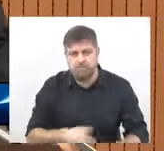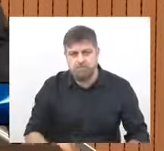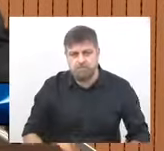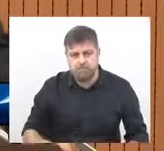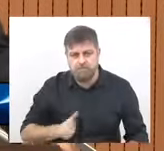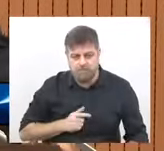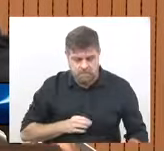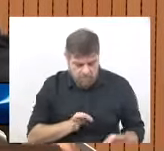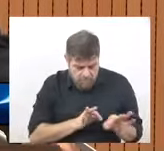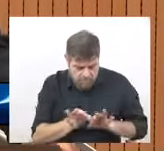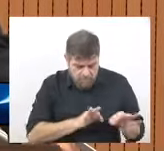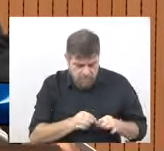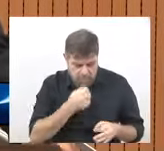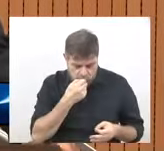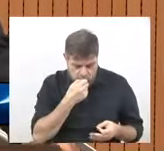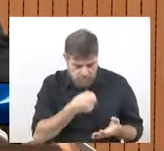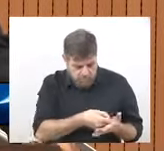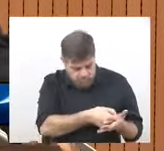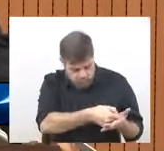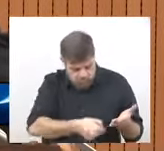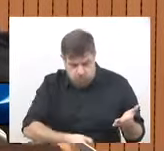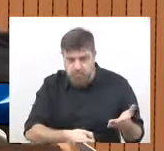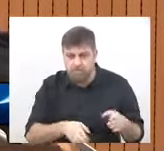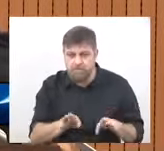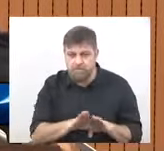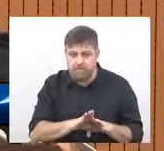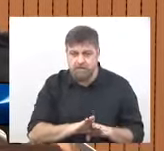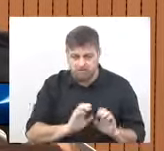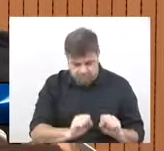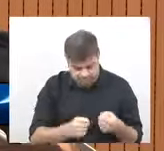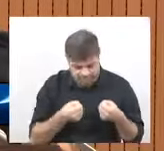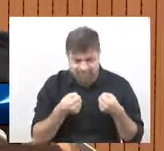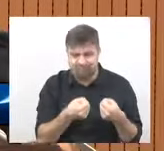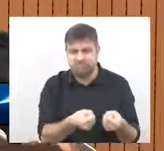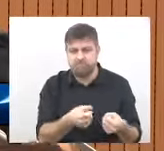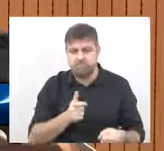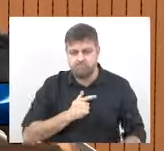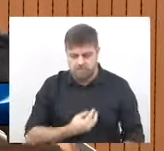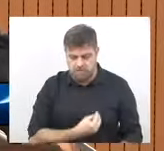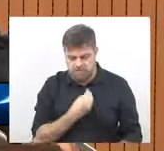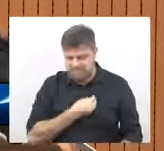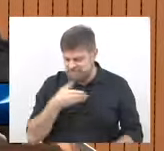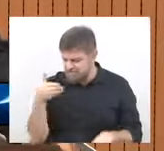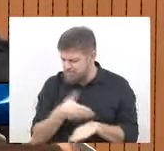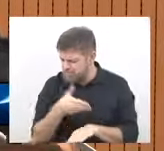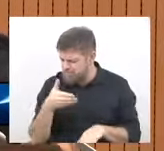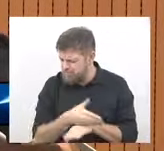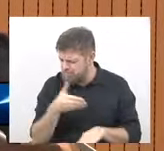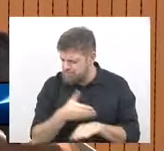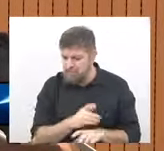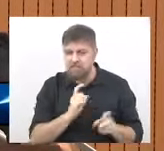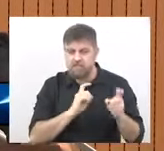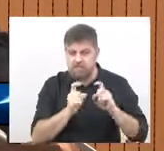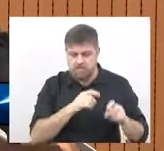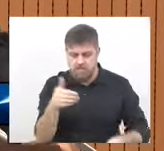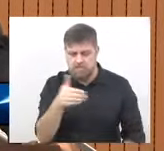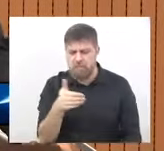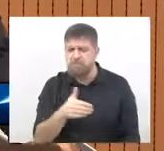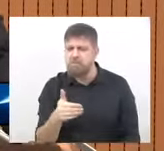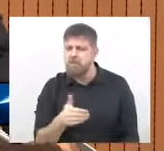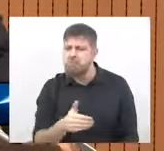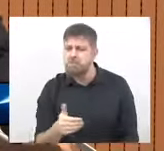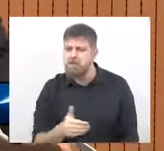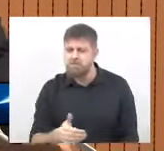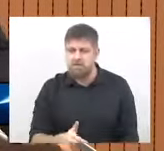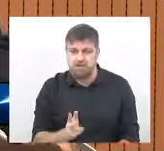dos pareceres, também muito se esforçou para estar presente na maioria das reuniões, e a